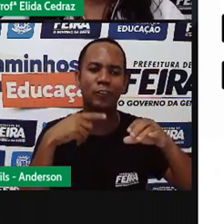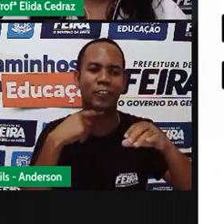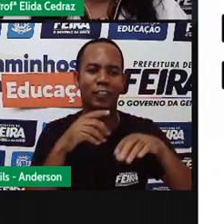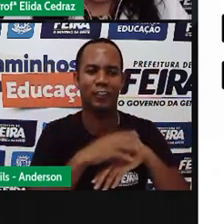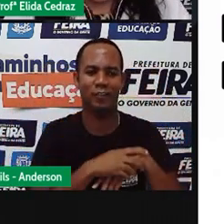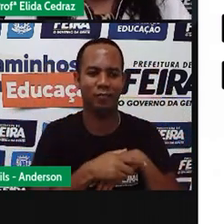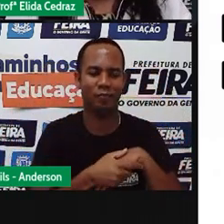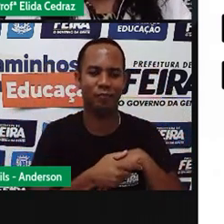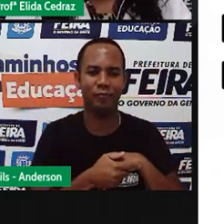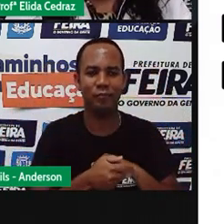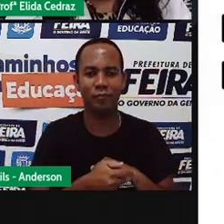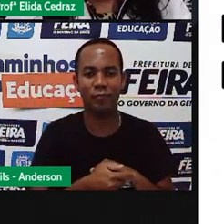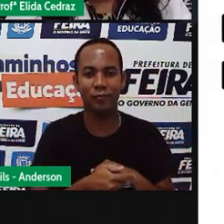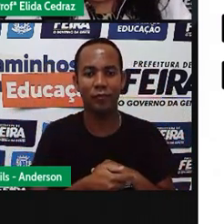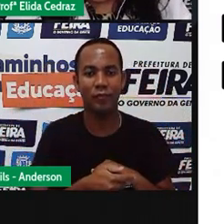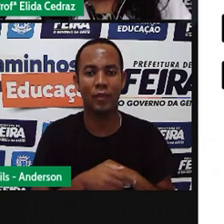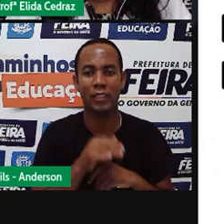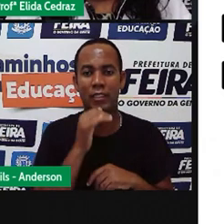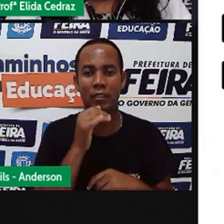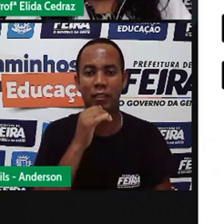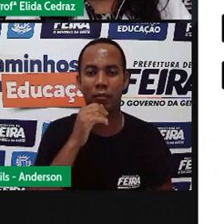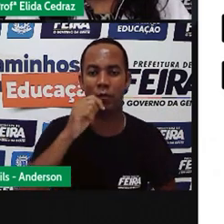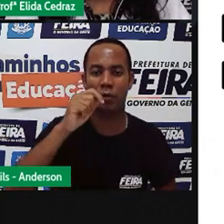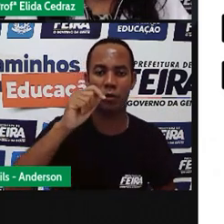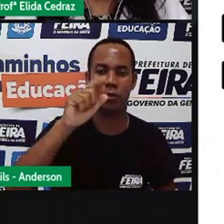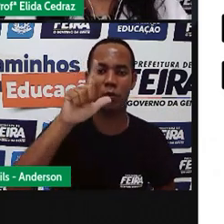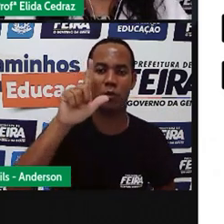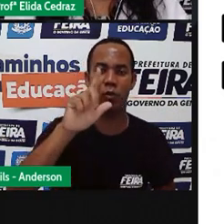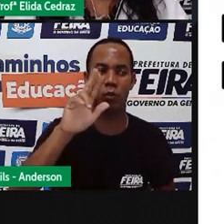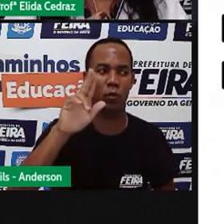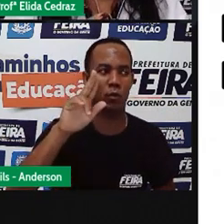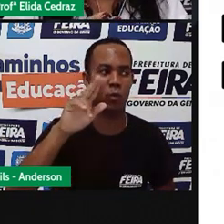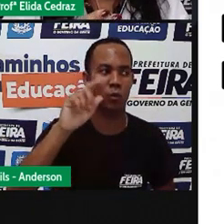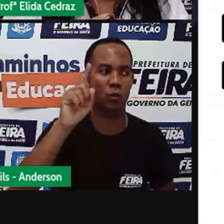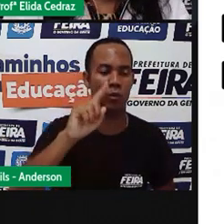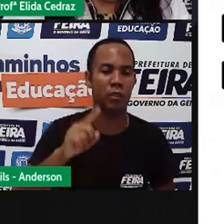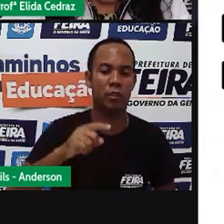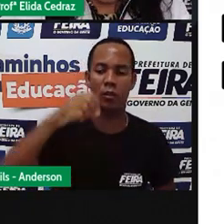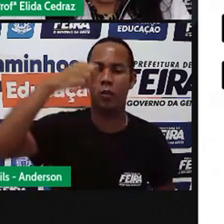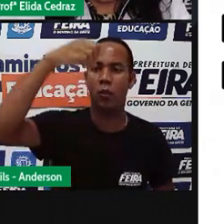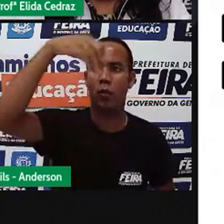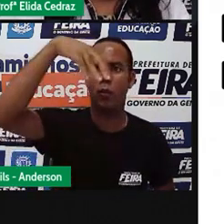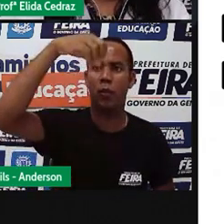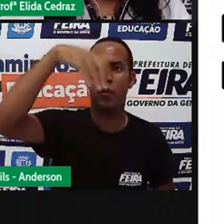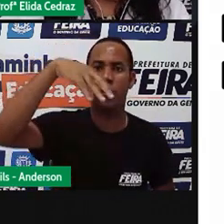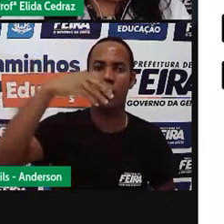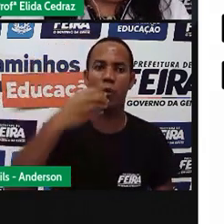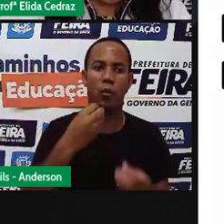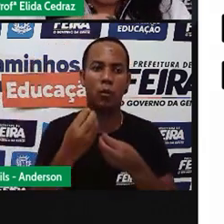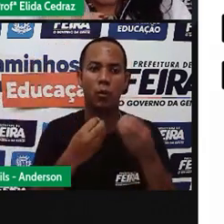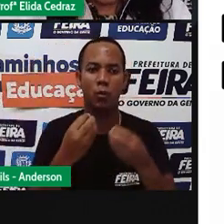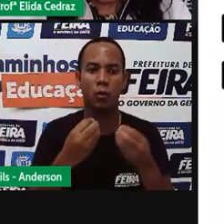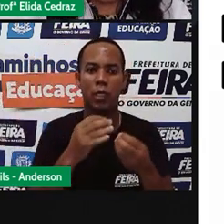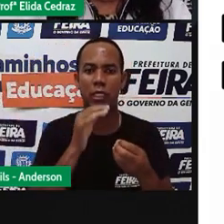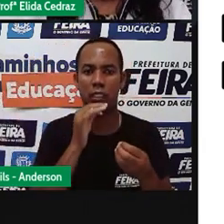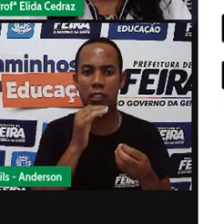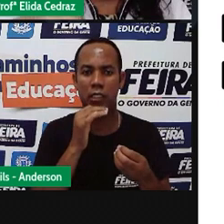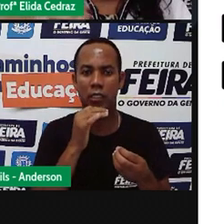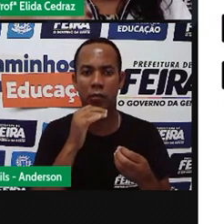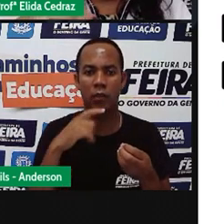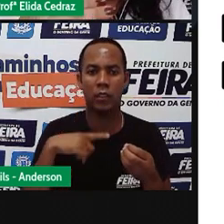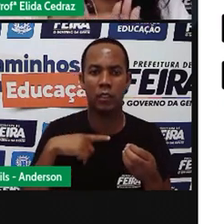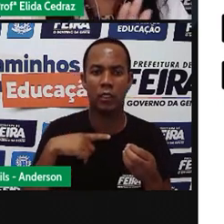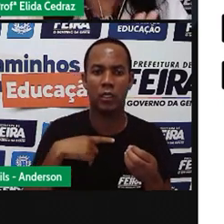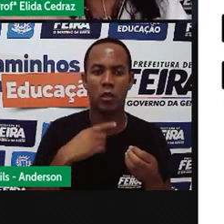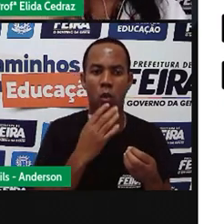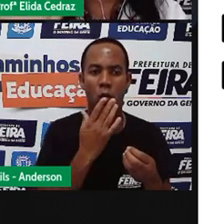luz? O material papelão, ele é de cor. Ele tem aquela